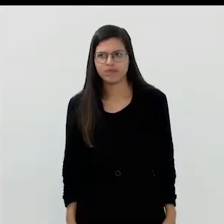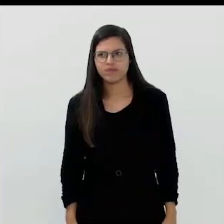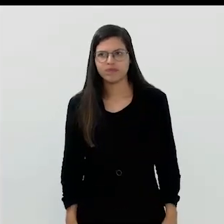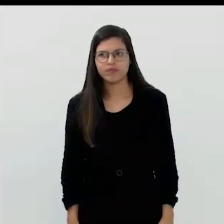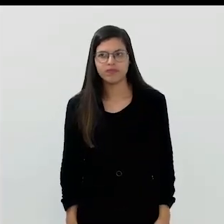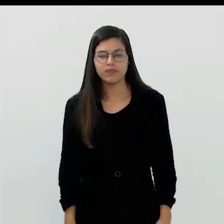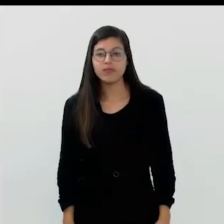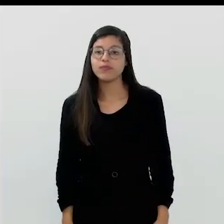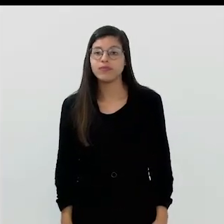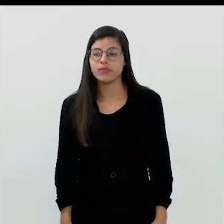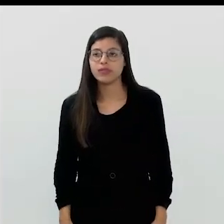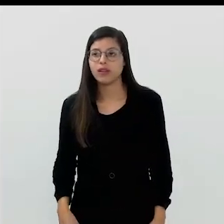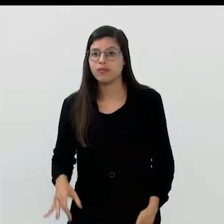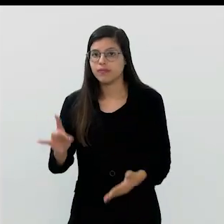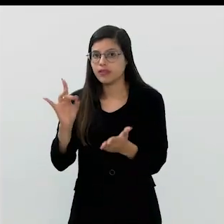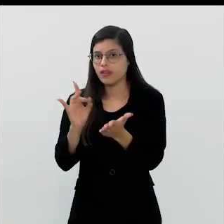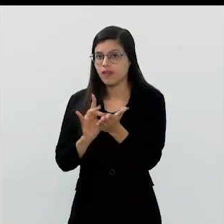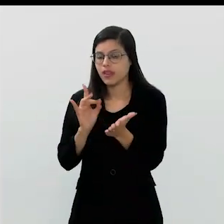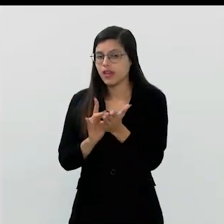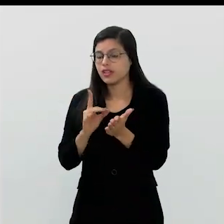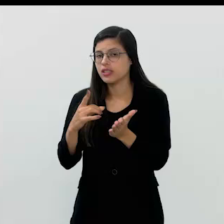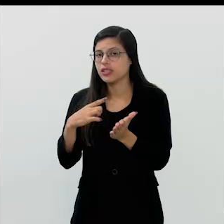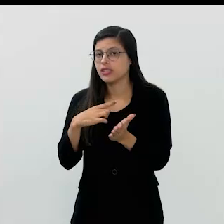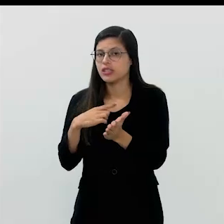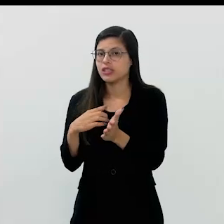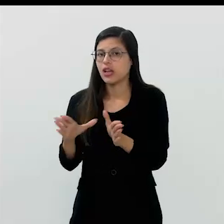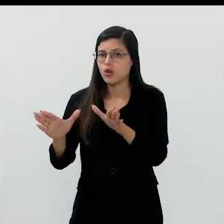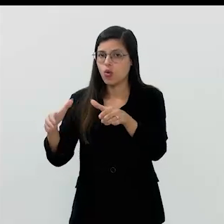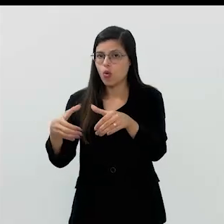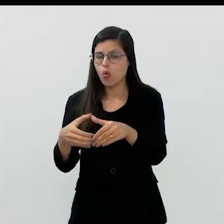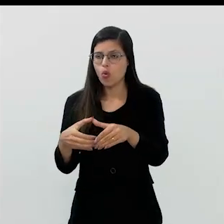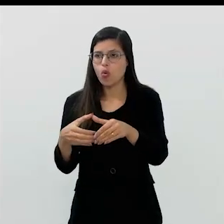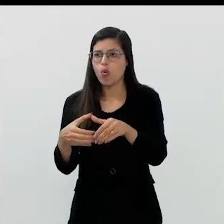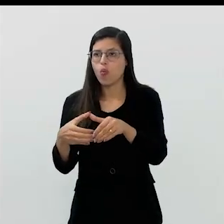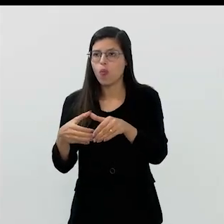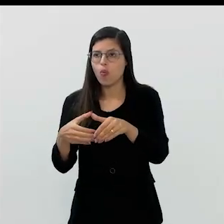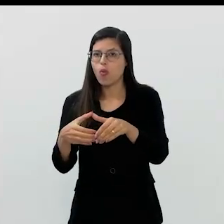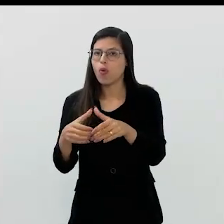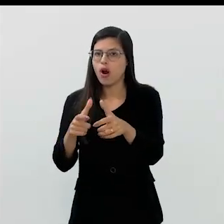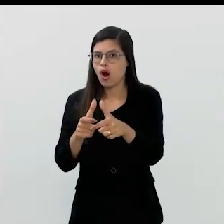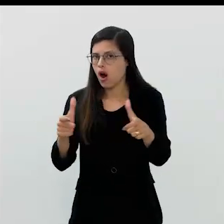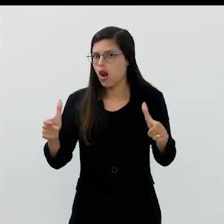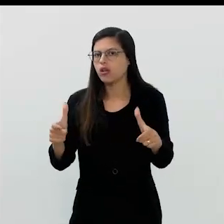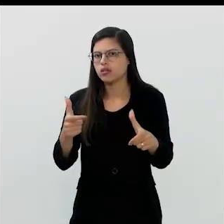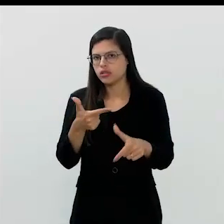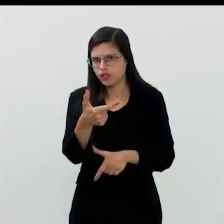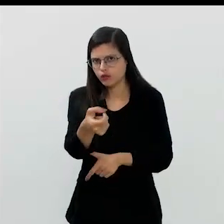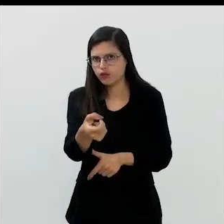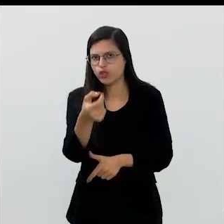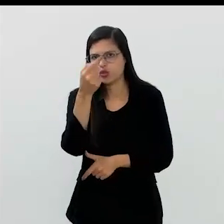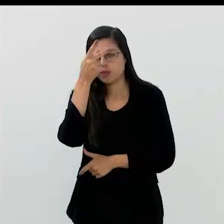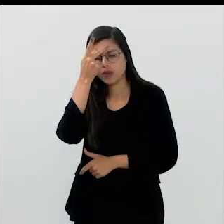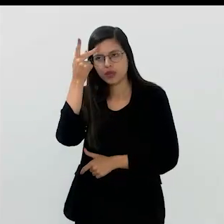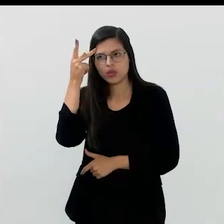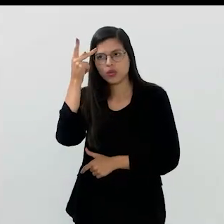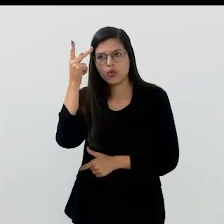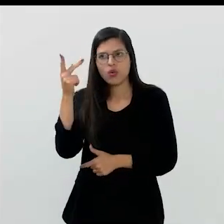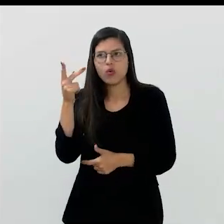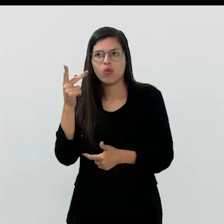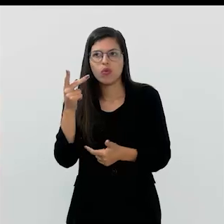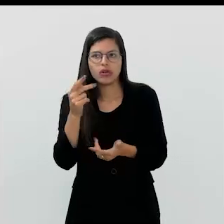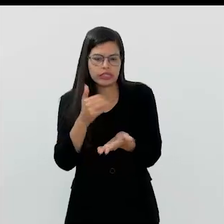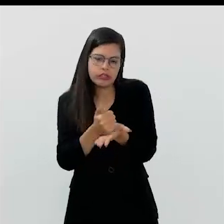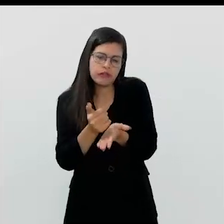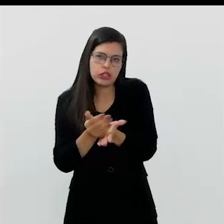assim? Então, é dessa forma, né? Na verdade, eu tenho uma equipe até um pouco grande, né? São 20 pessoas. Só que